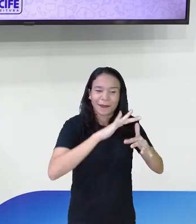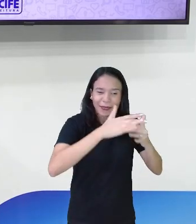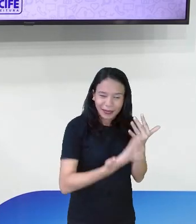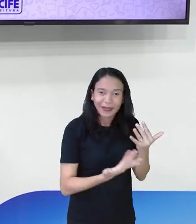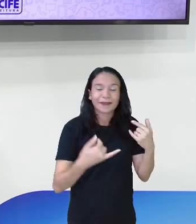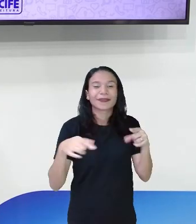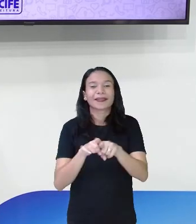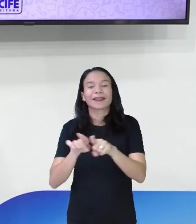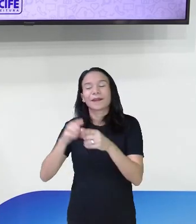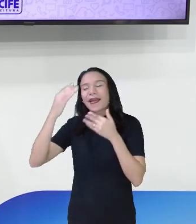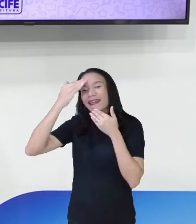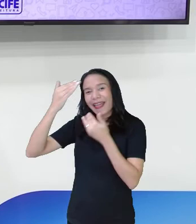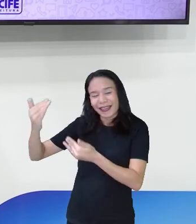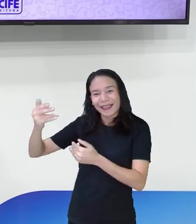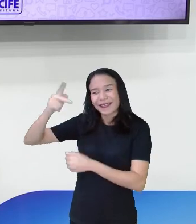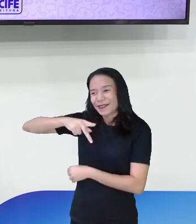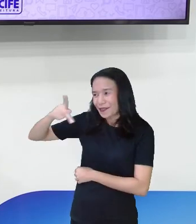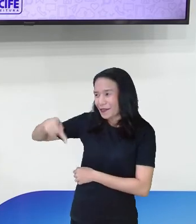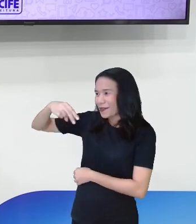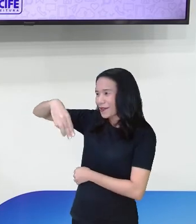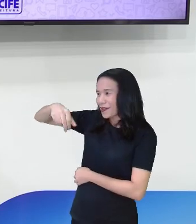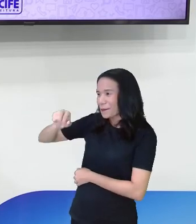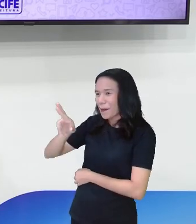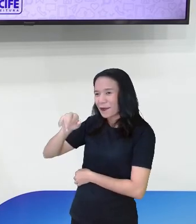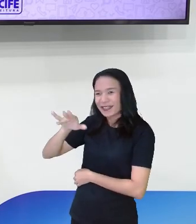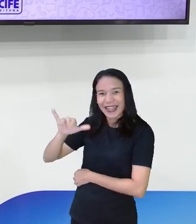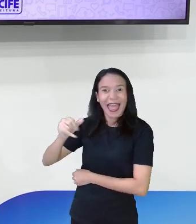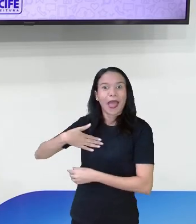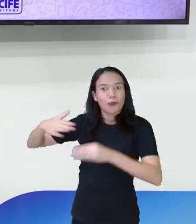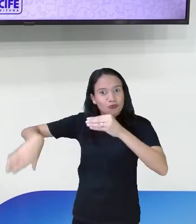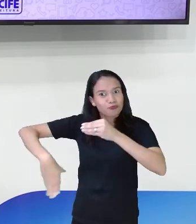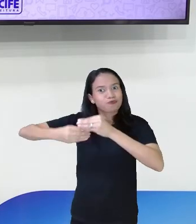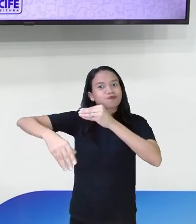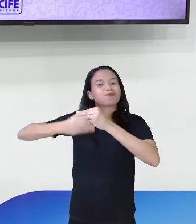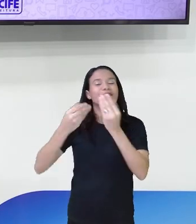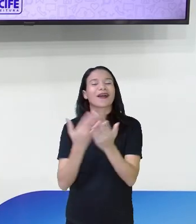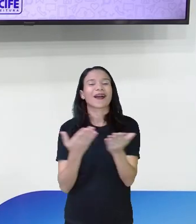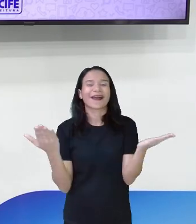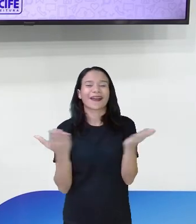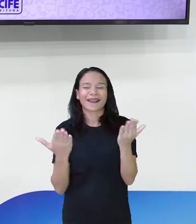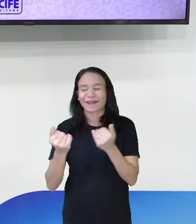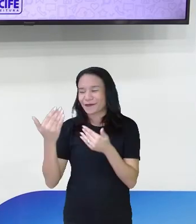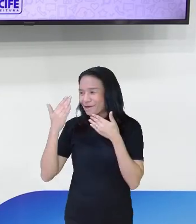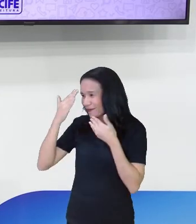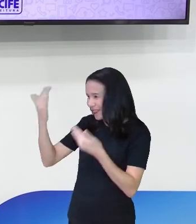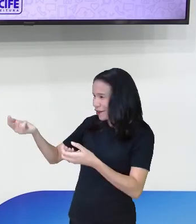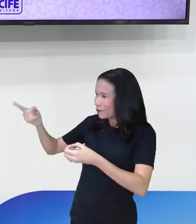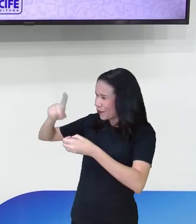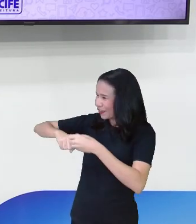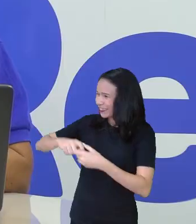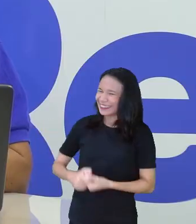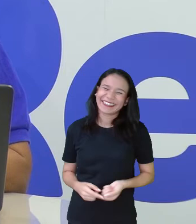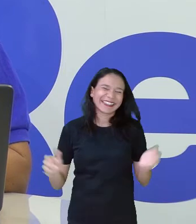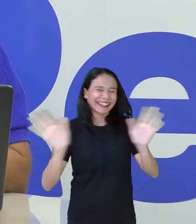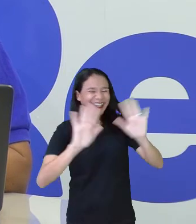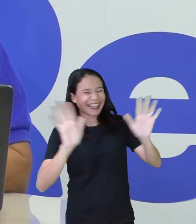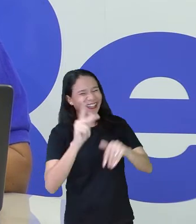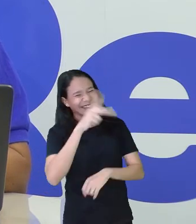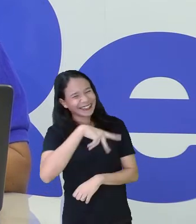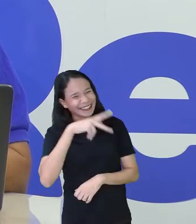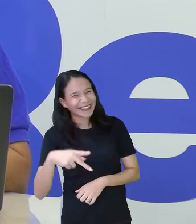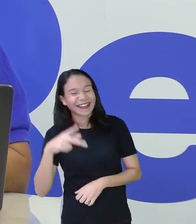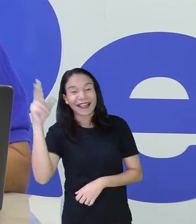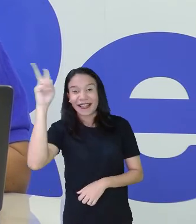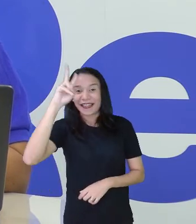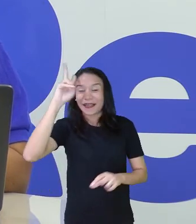Libras, e agradecer demais à professora Mauri, que enriqueceu muitíssimo a aula. Obrigada, Mauricéia, volte sempre. Por nada, Abigail. Eu